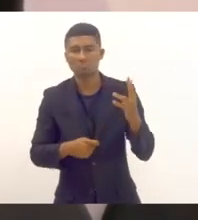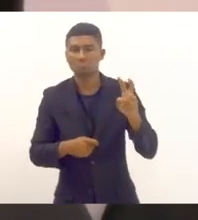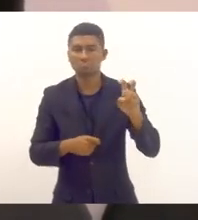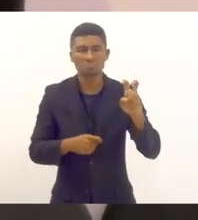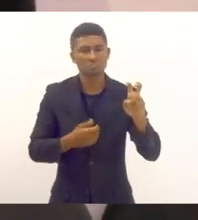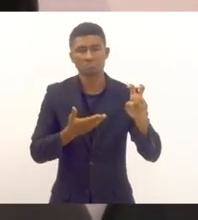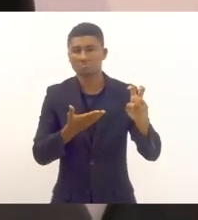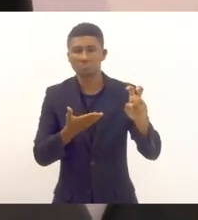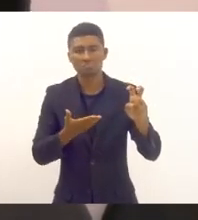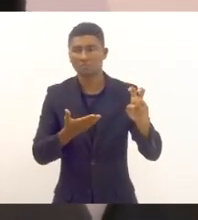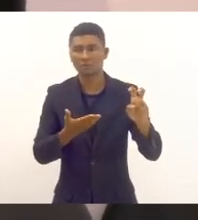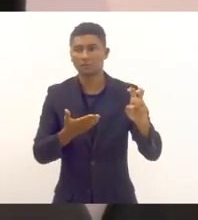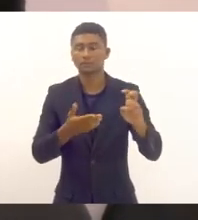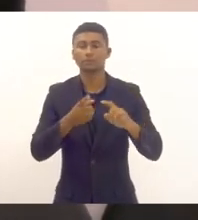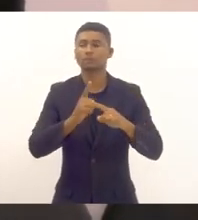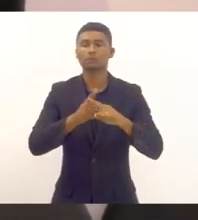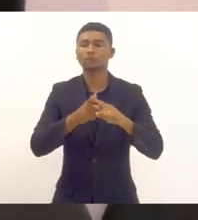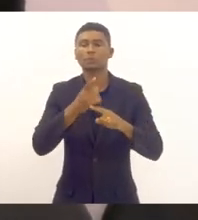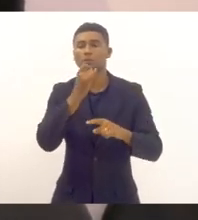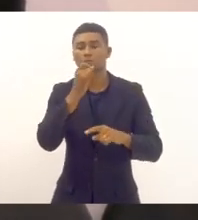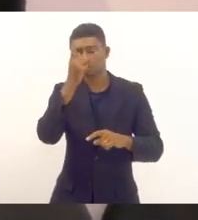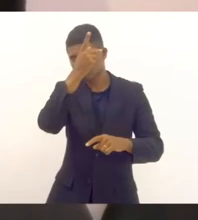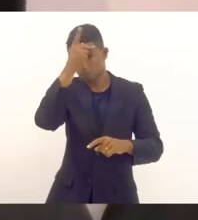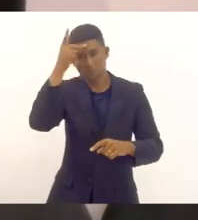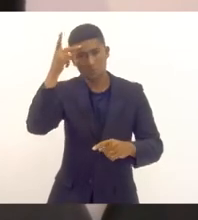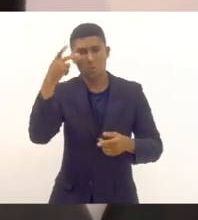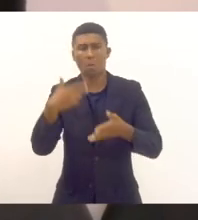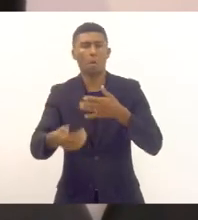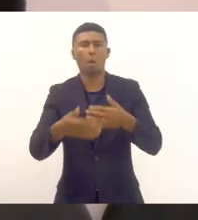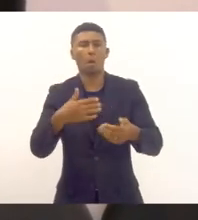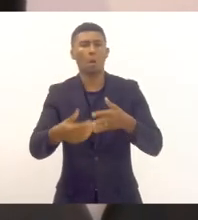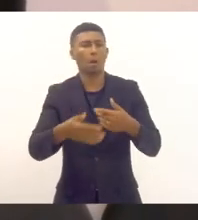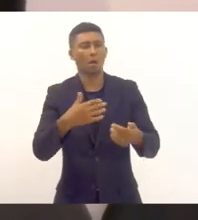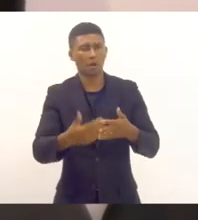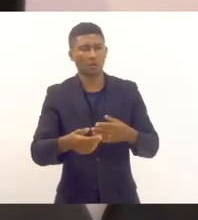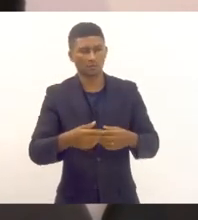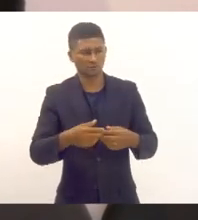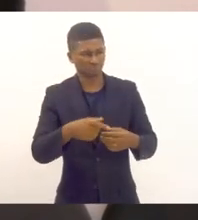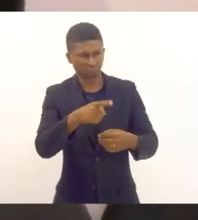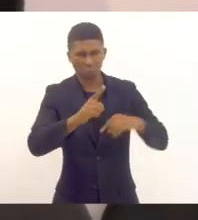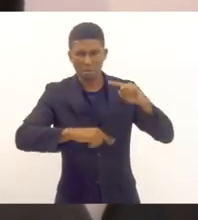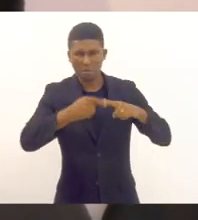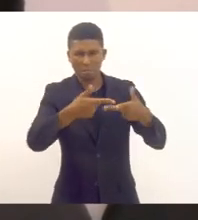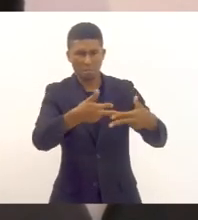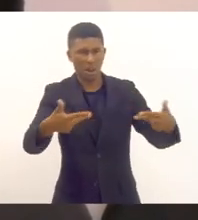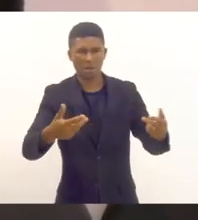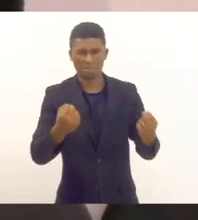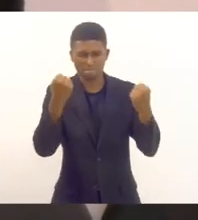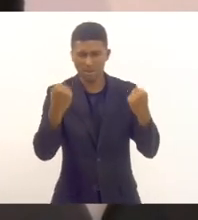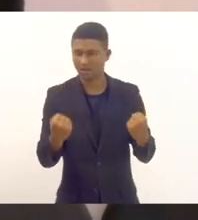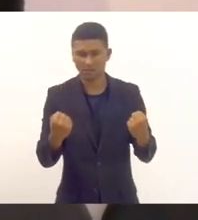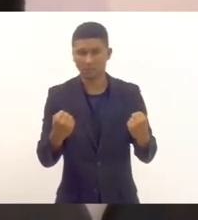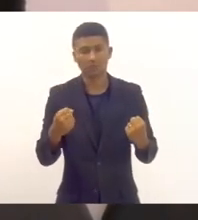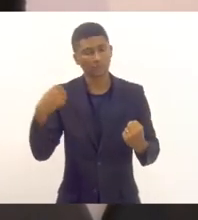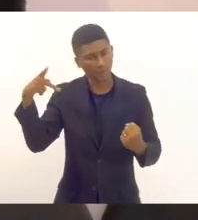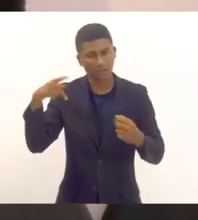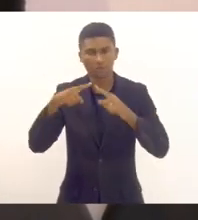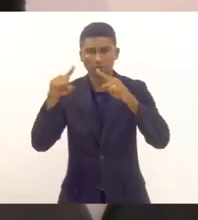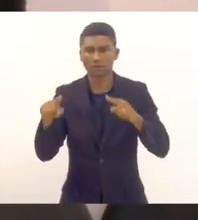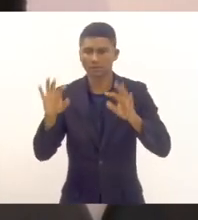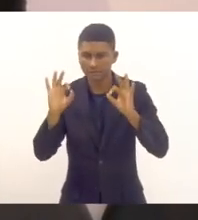máquina pesada, grande, ele não bota qualquer um para operar, ele quer botar o funcionário dele. Então, assim, a gente está